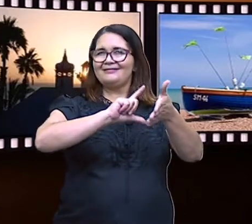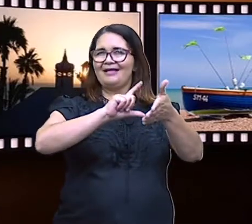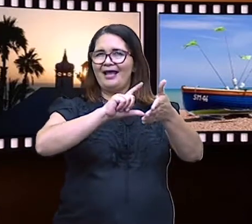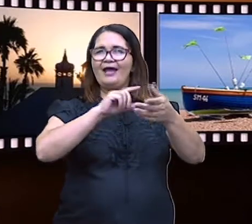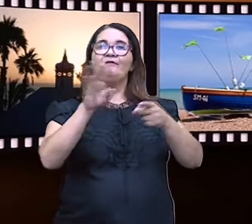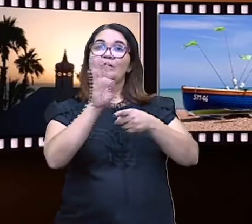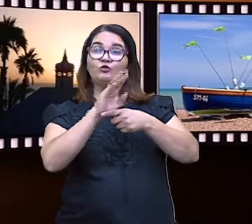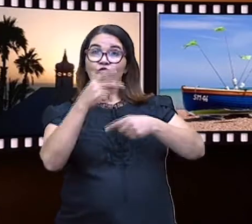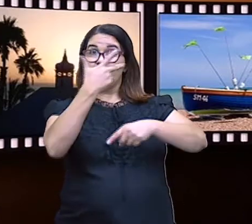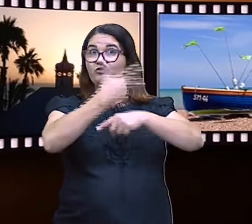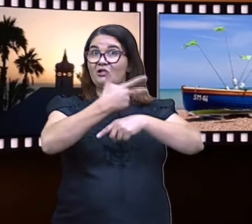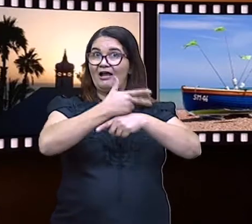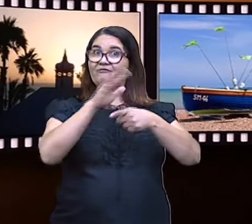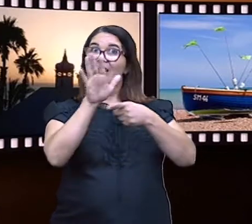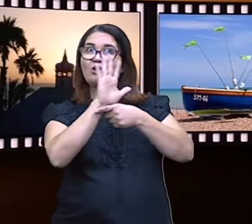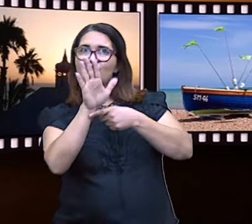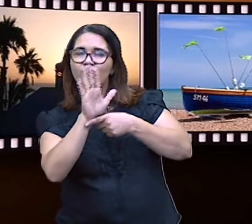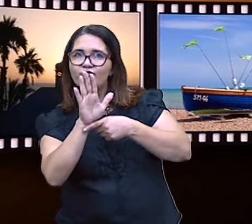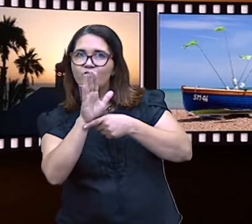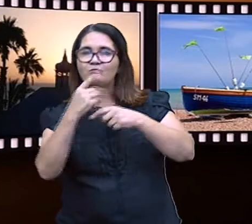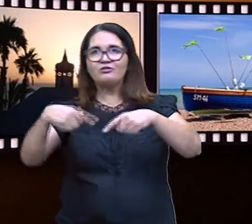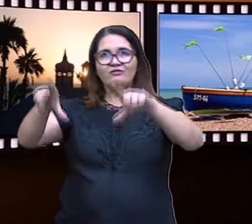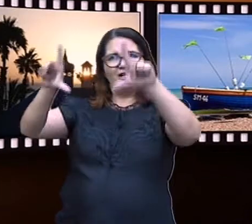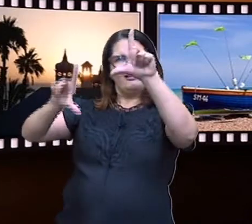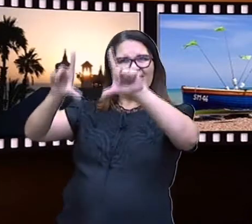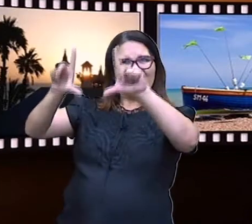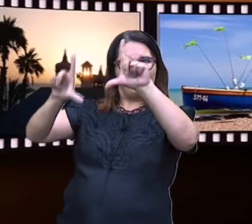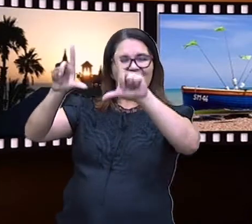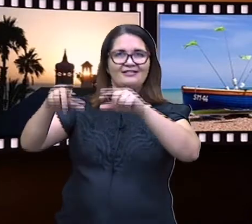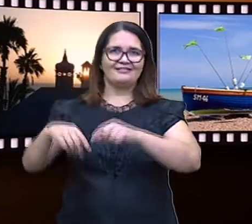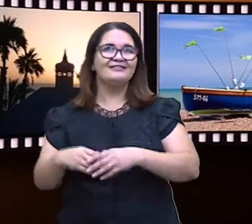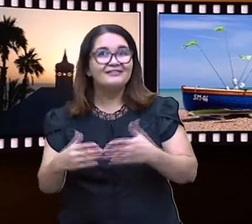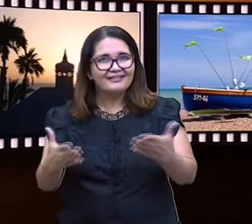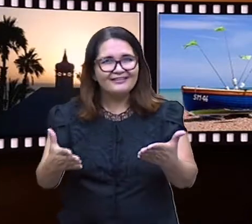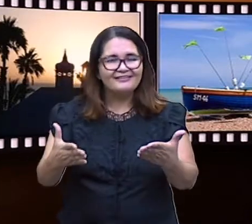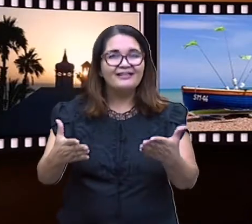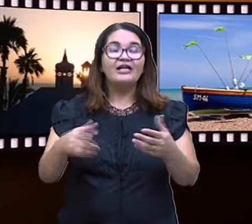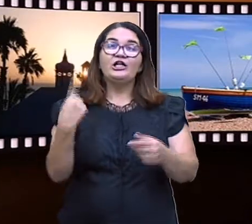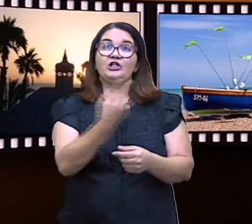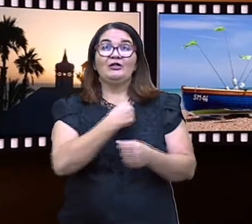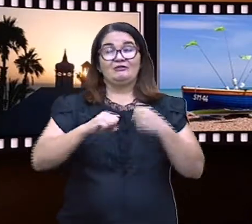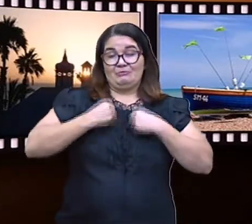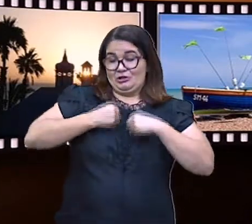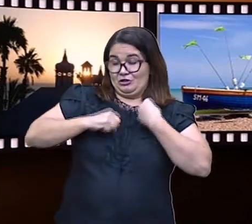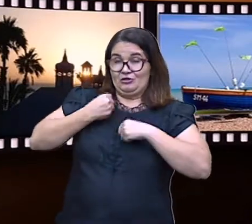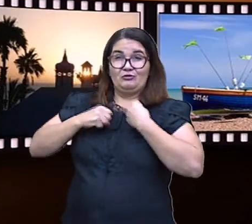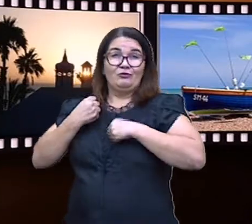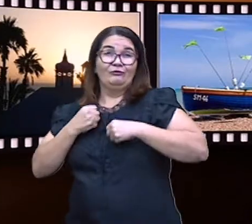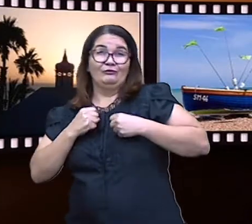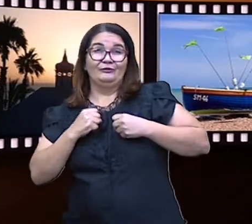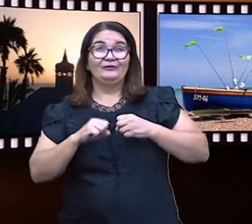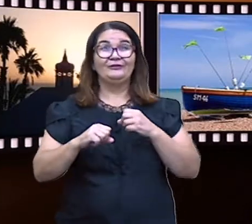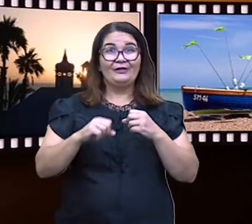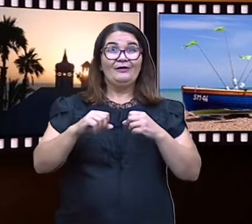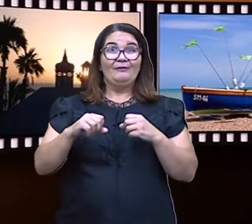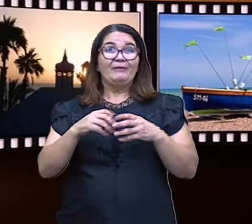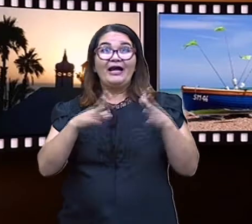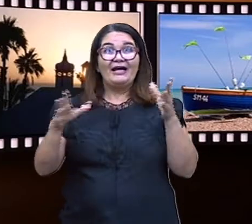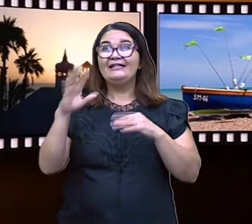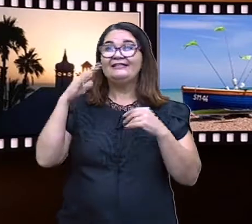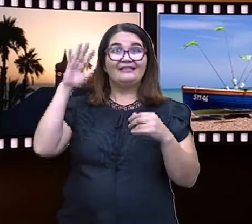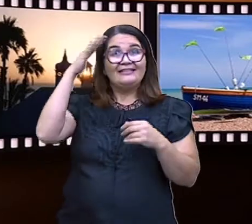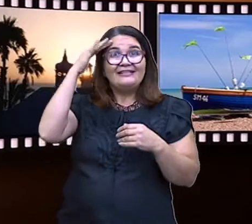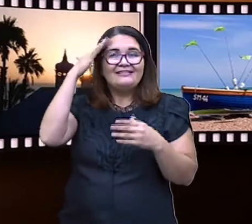nós ficarmos aí loucos para assistir e saber o que acontece. Já mataram a charada aí de casa?